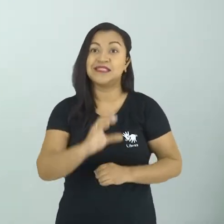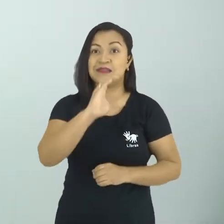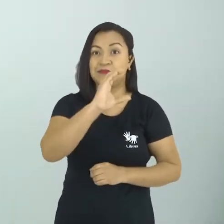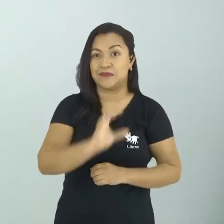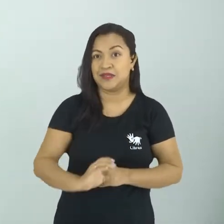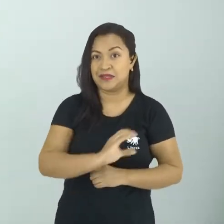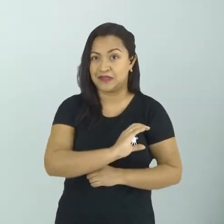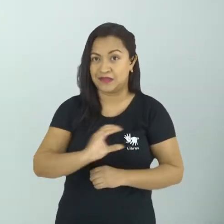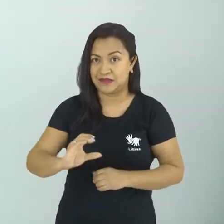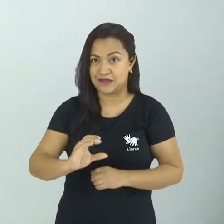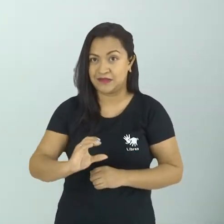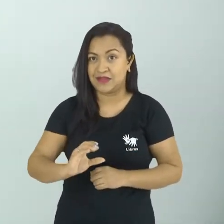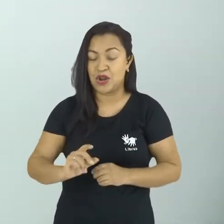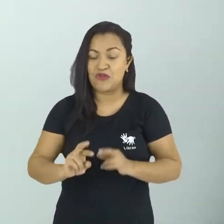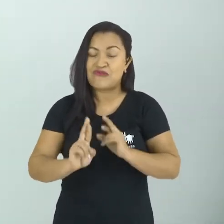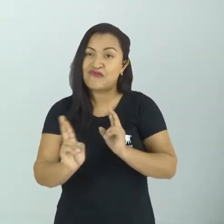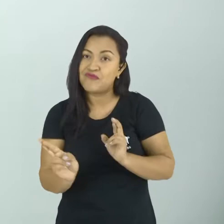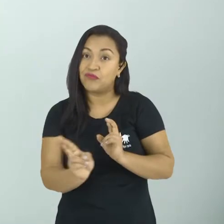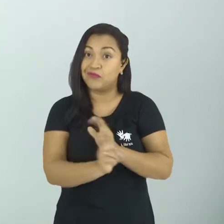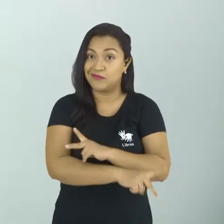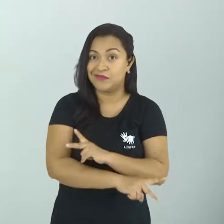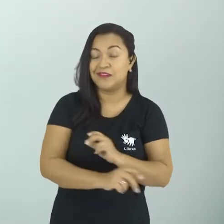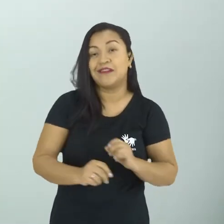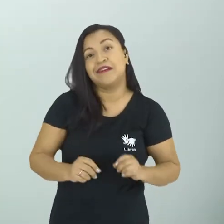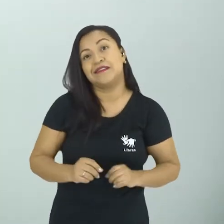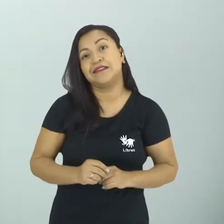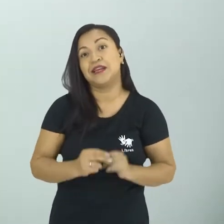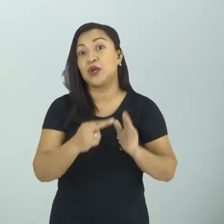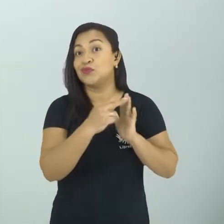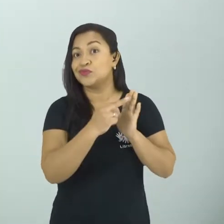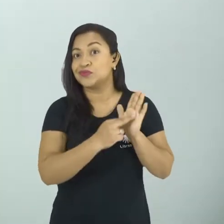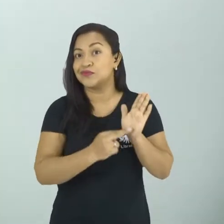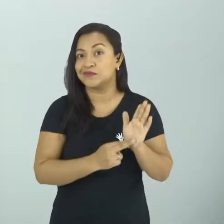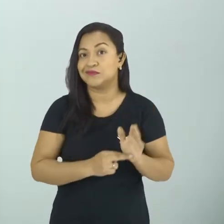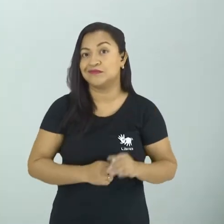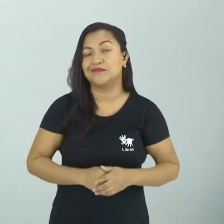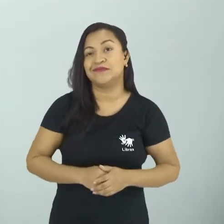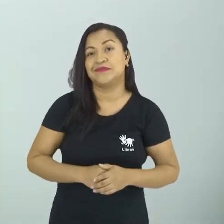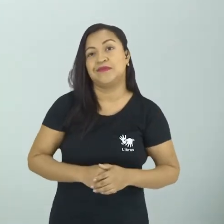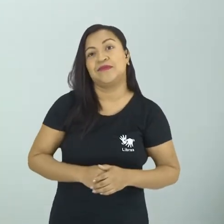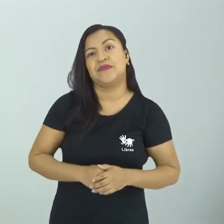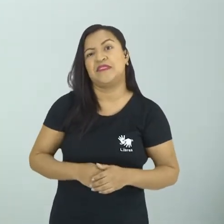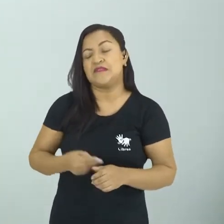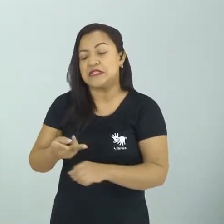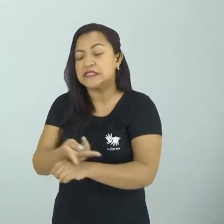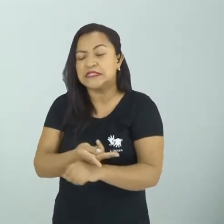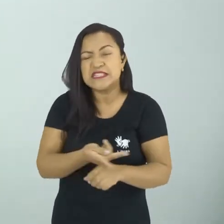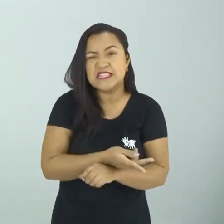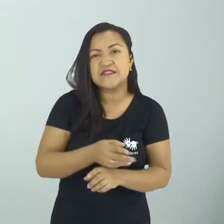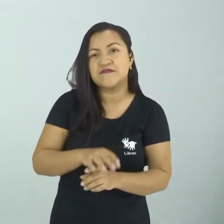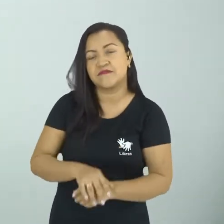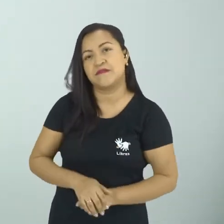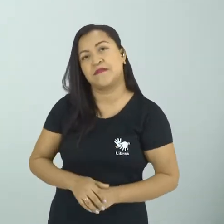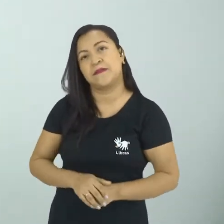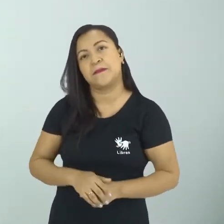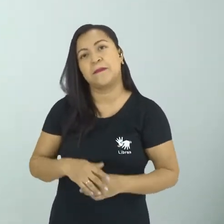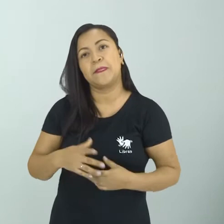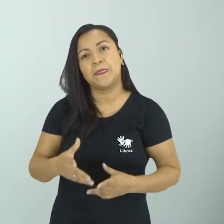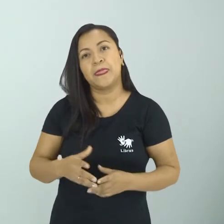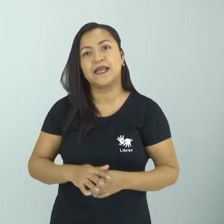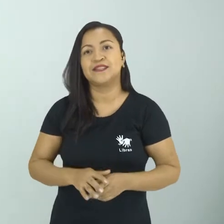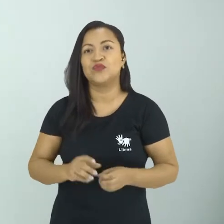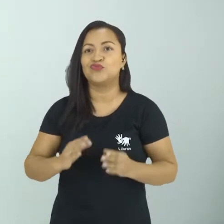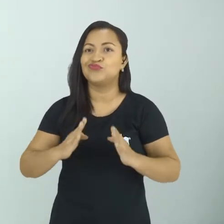contrárias aos dogmas da igreja. Então, essa pessoa era o quê? Perseguida no momento que fosse considerada